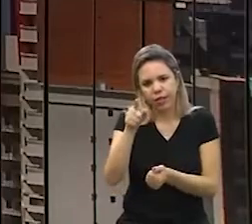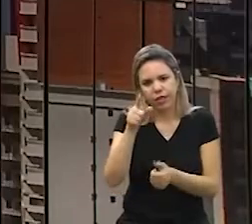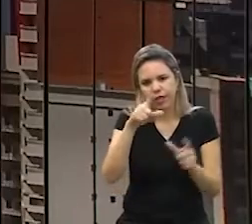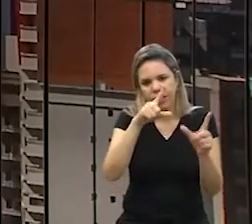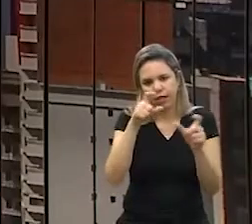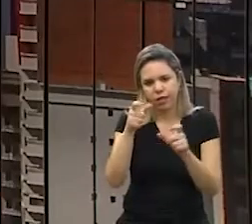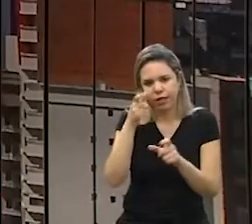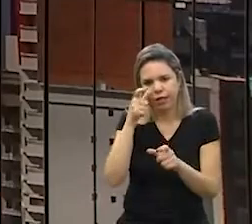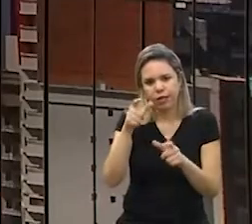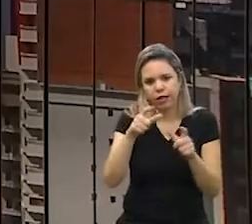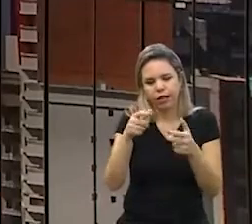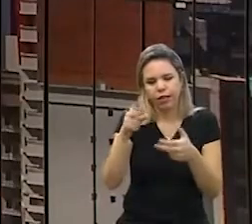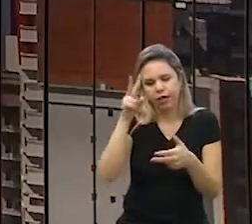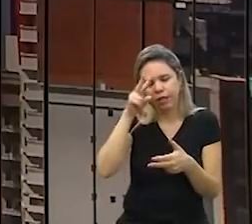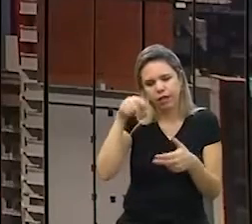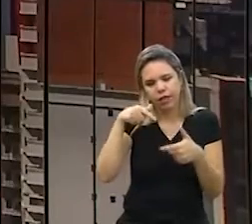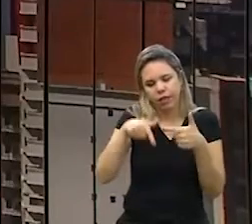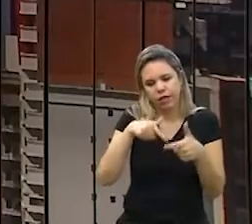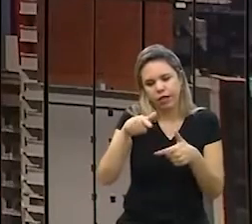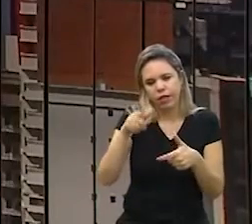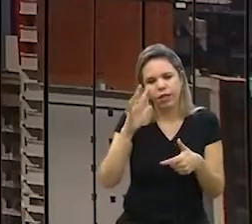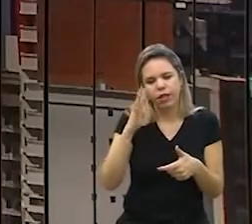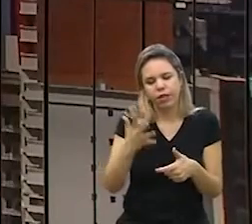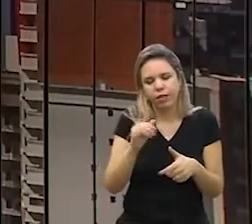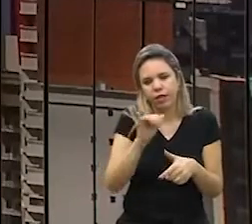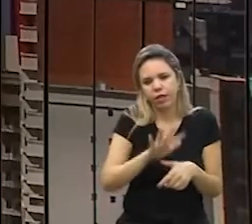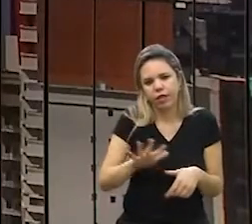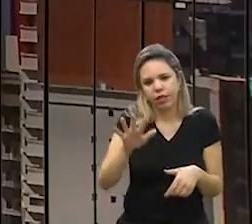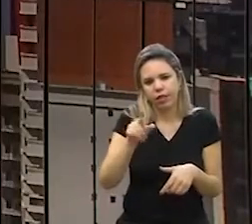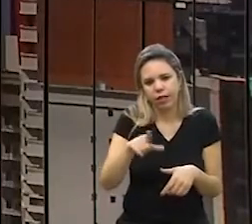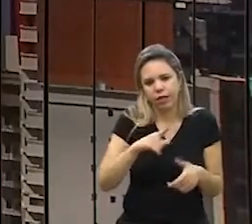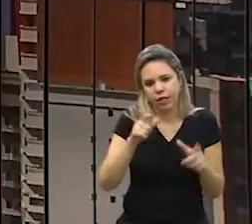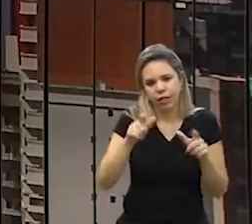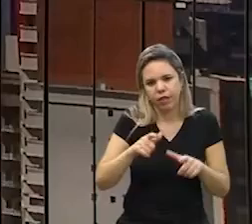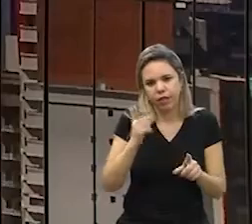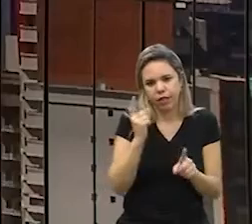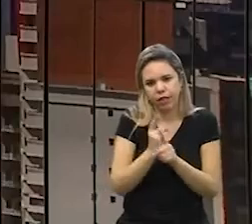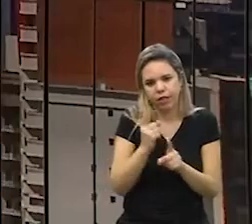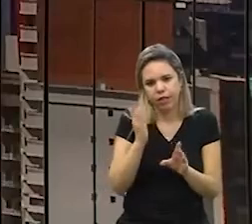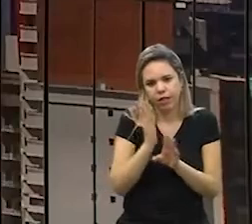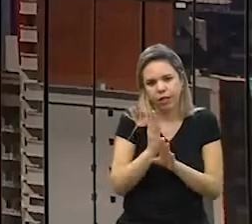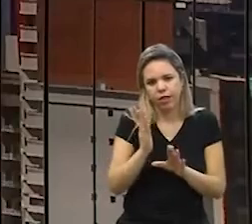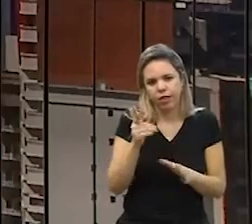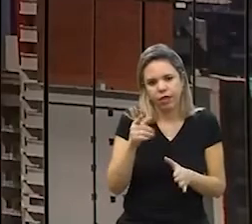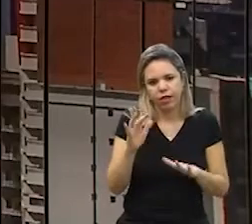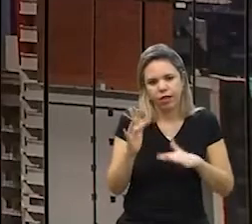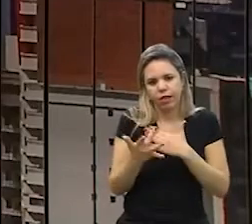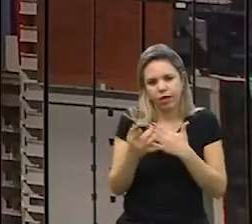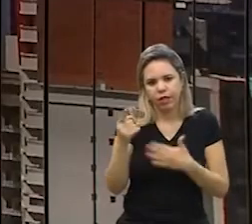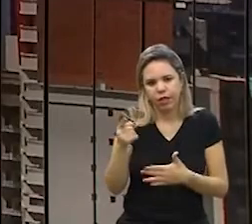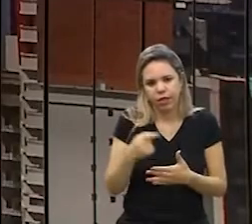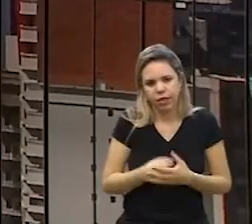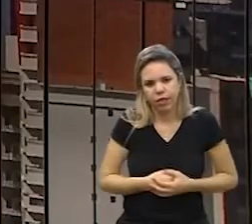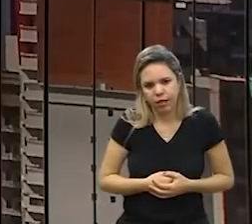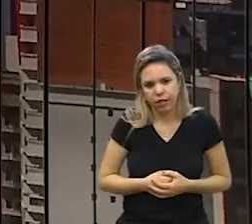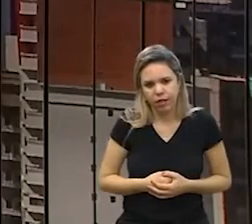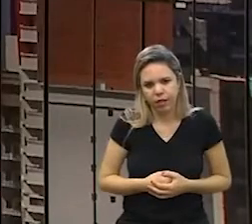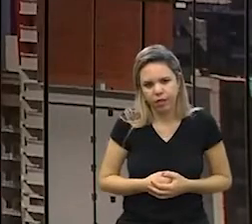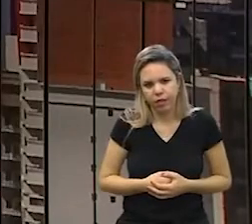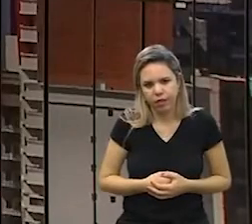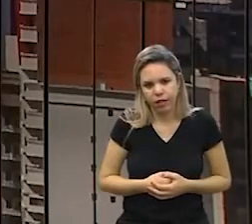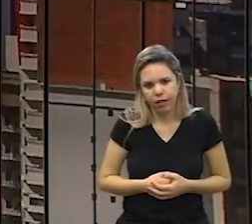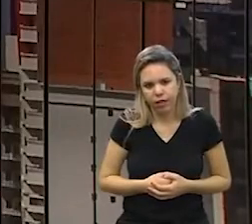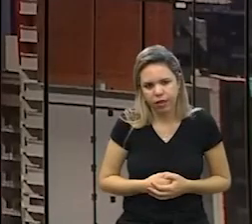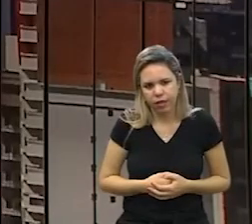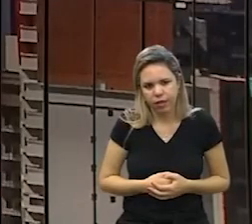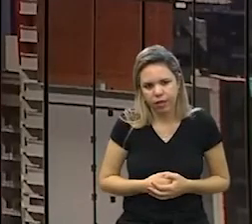suas fotos, ver um pouquinho do resultado dessas imagens, tem algum local que as pessoas podem ver as suas, esses cliques?